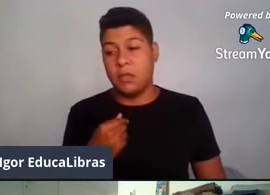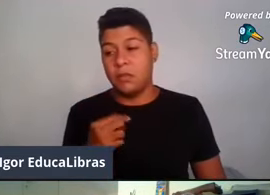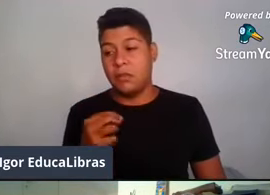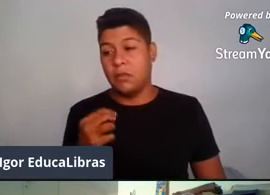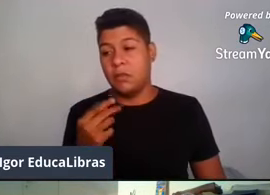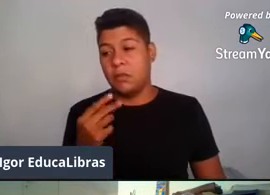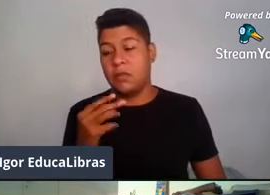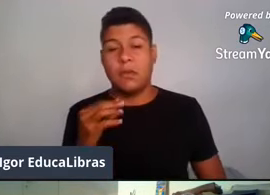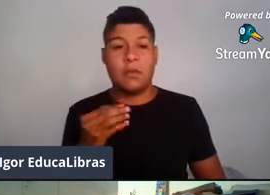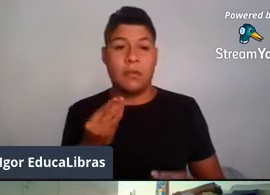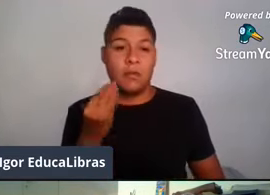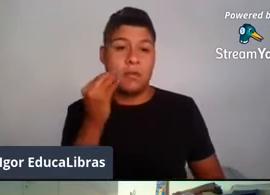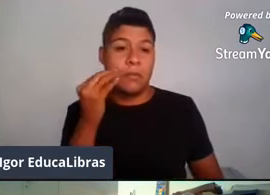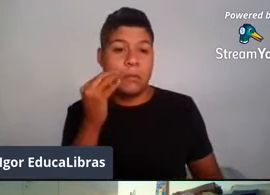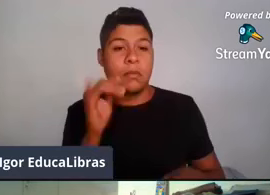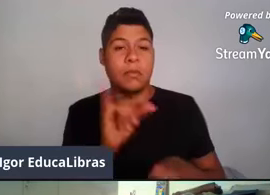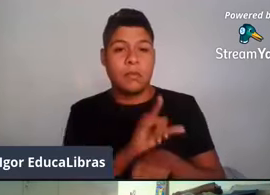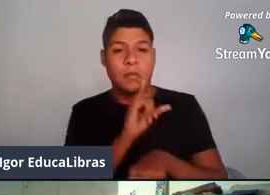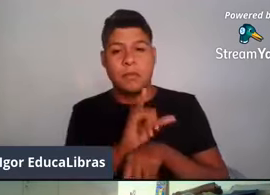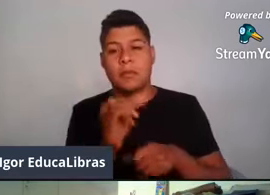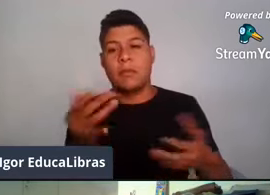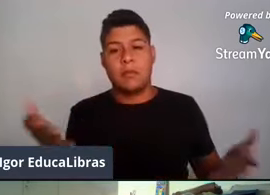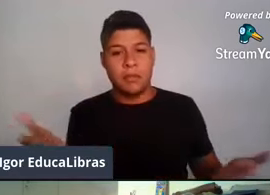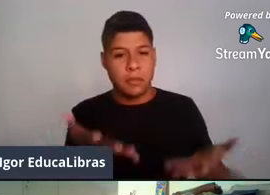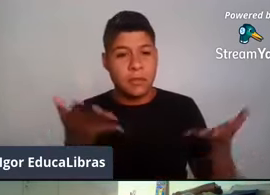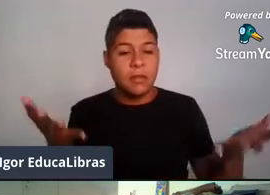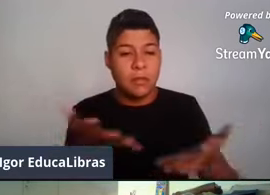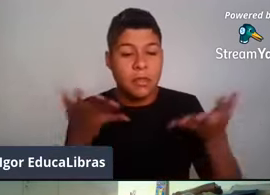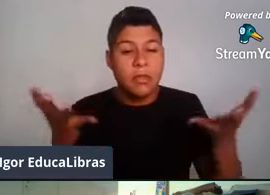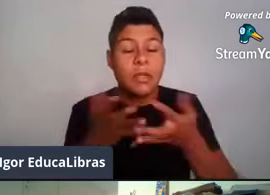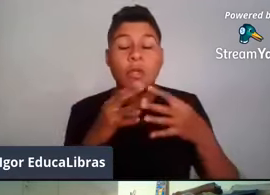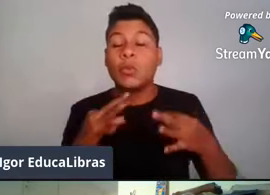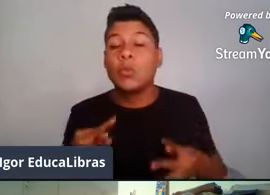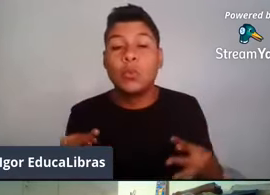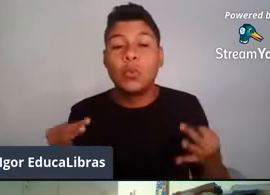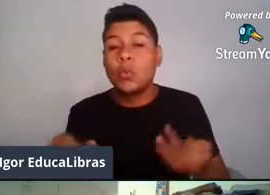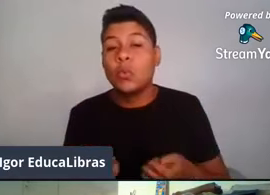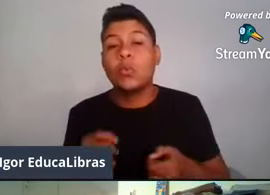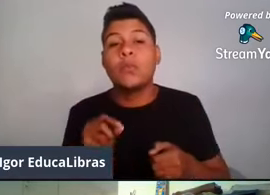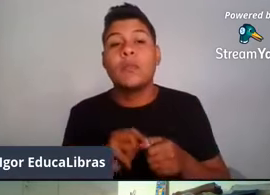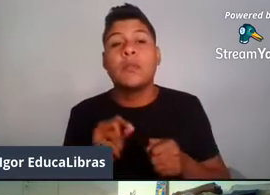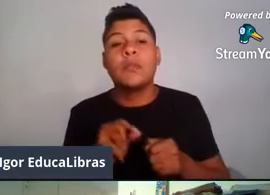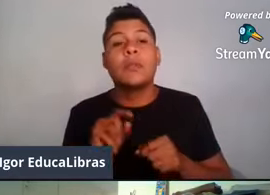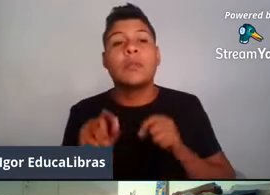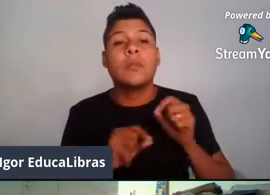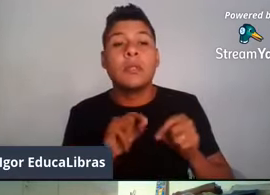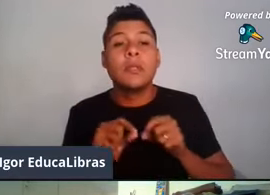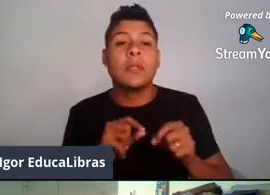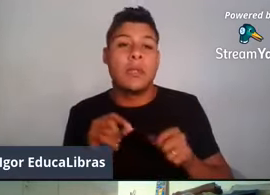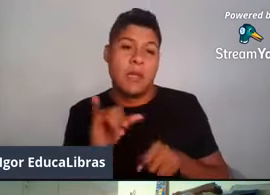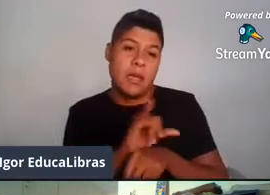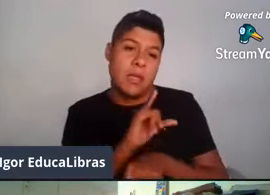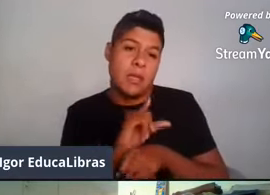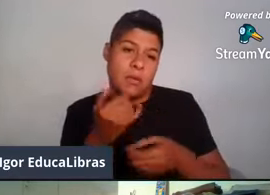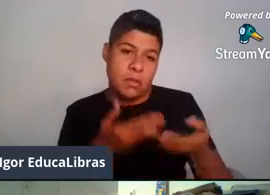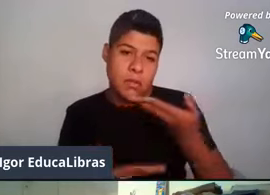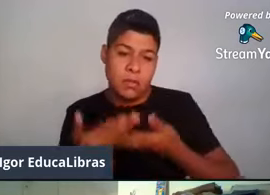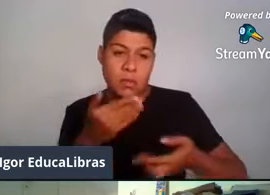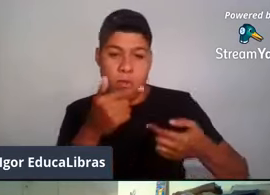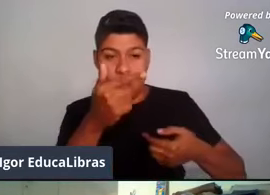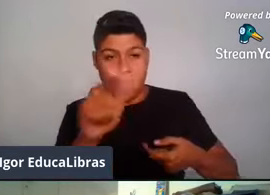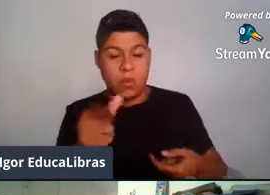falta de modéstia, mas de tudo que a gente tem feito nesse nível de articulação com as outras pastas